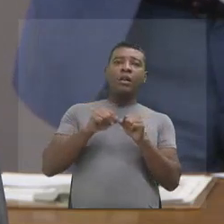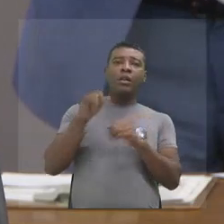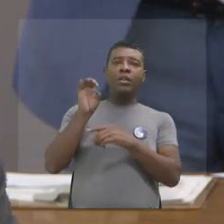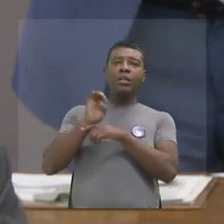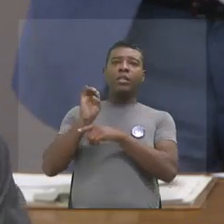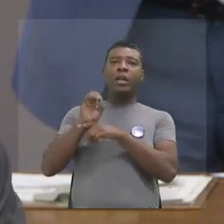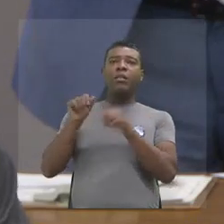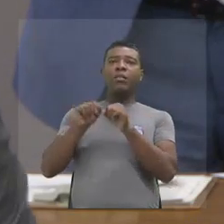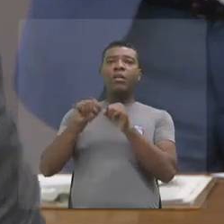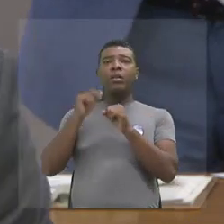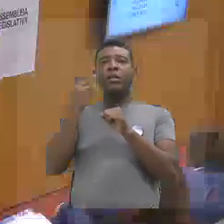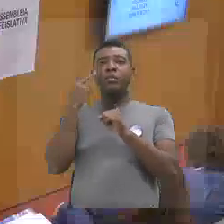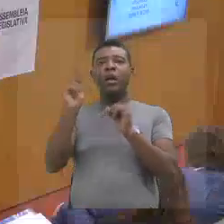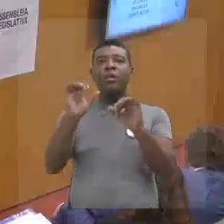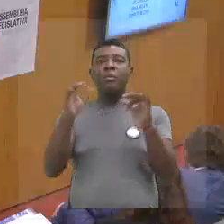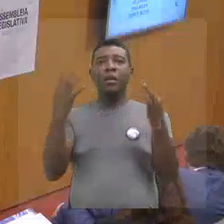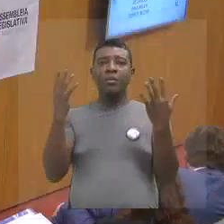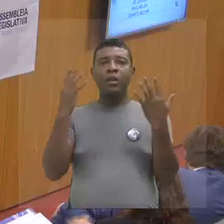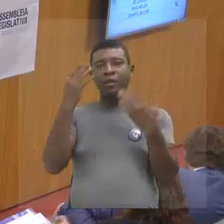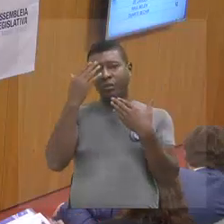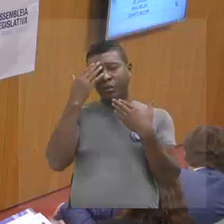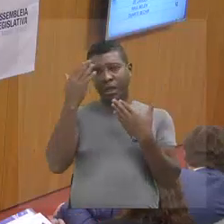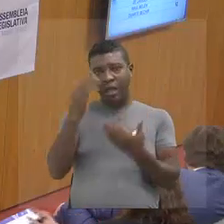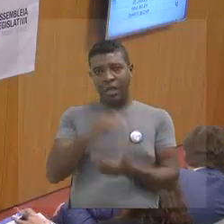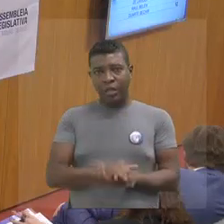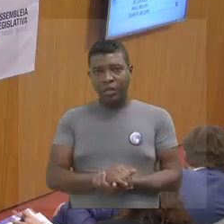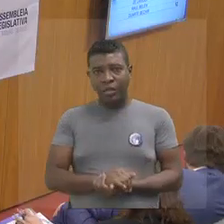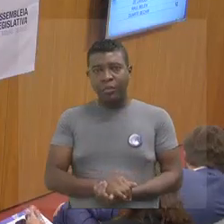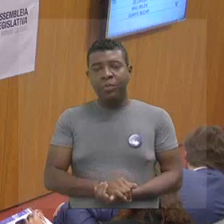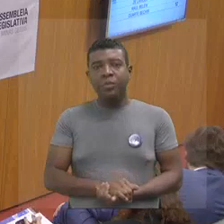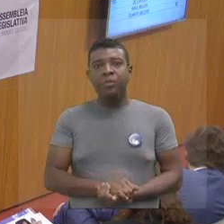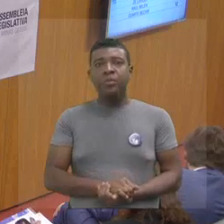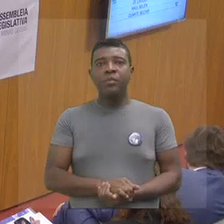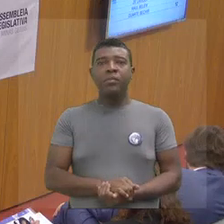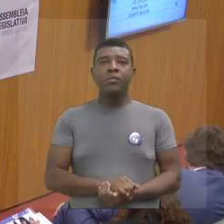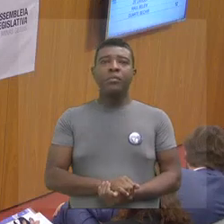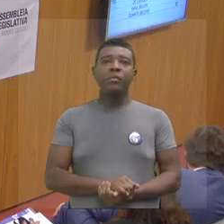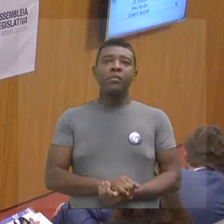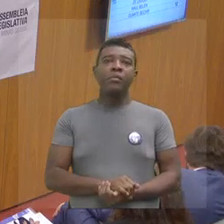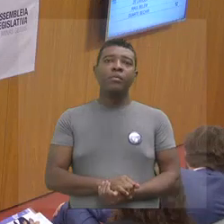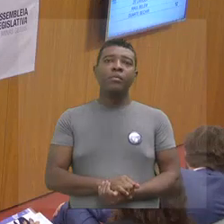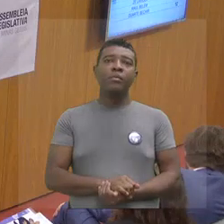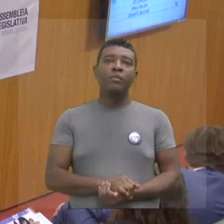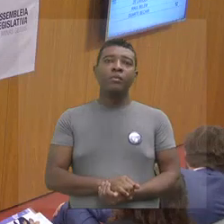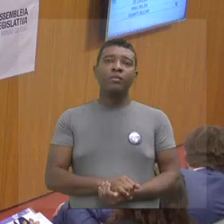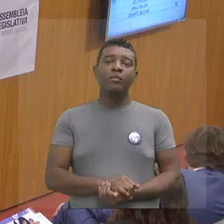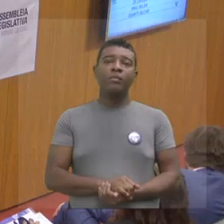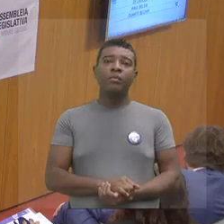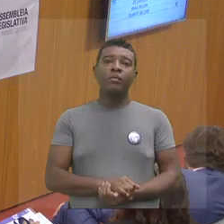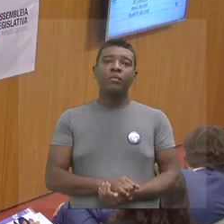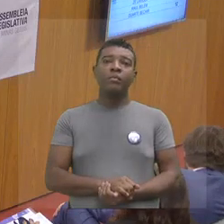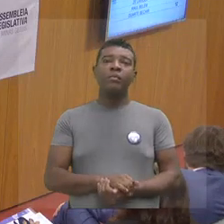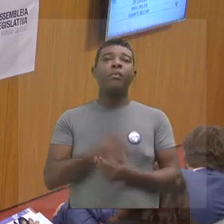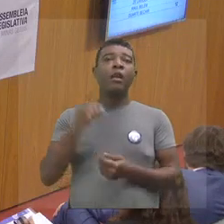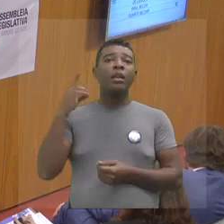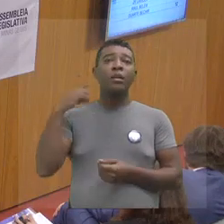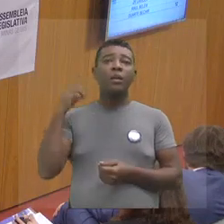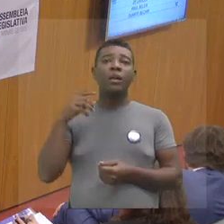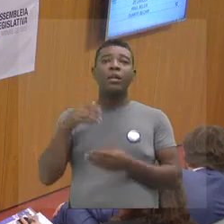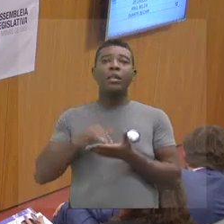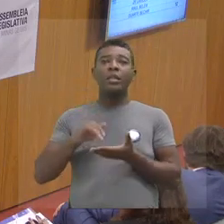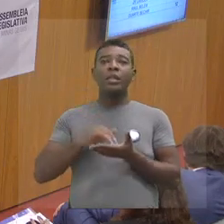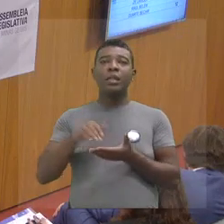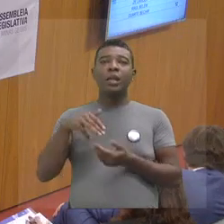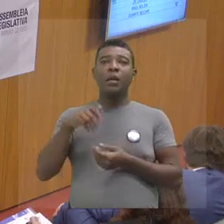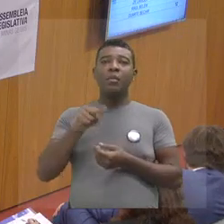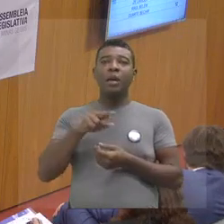do meio ambiente muito obrigado Presidente Obrigado Noraldino com a palavra já tô falando até deputada com a secretária Marília